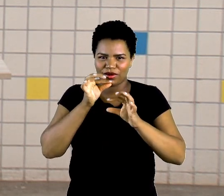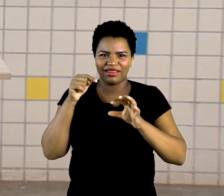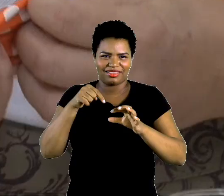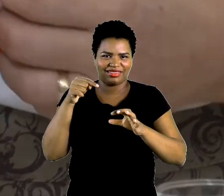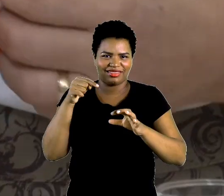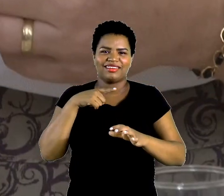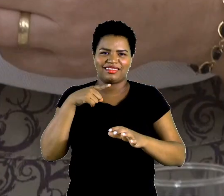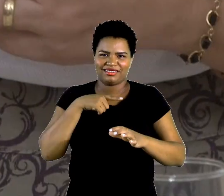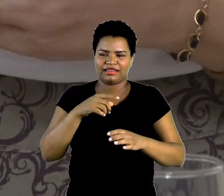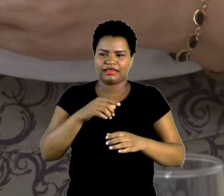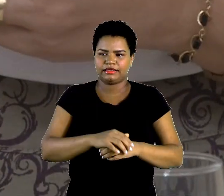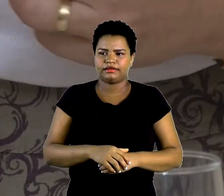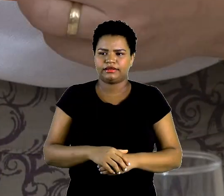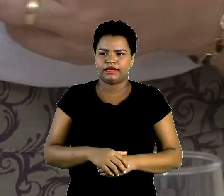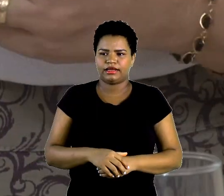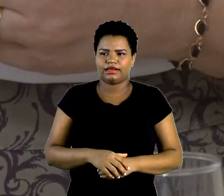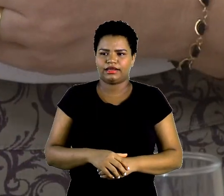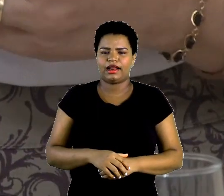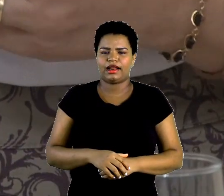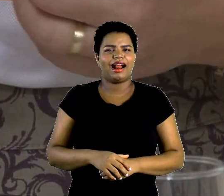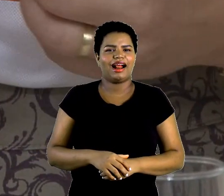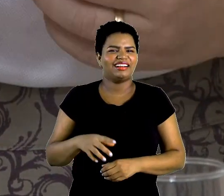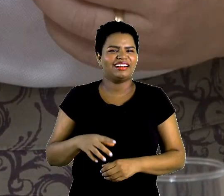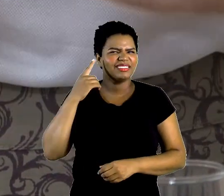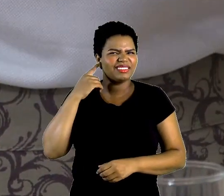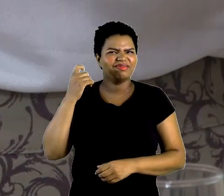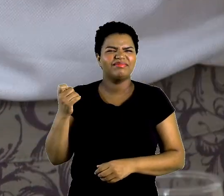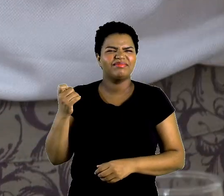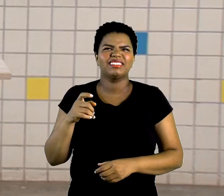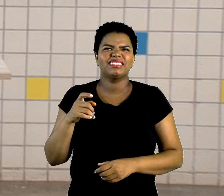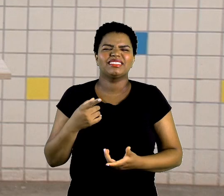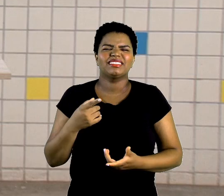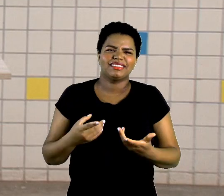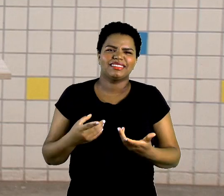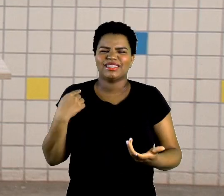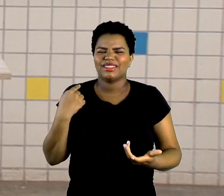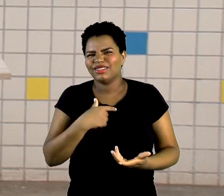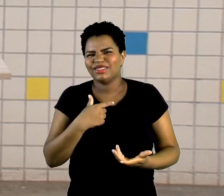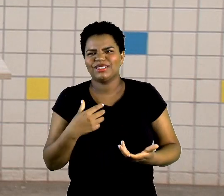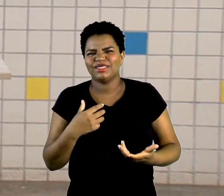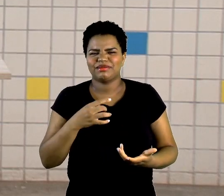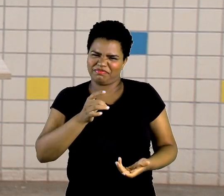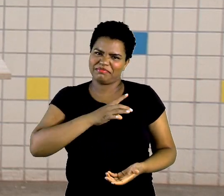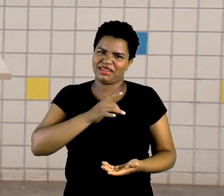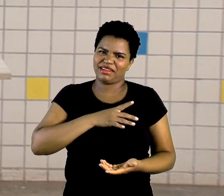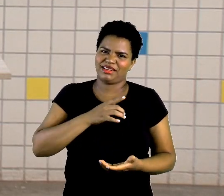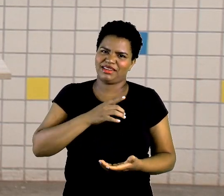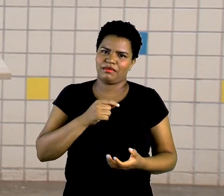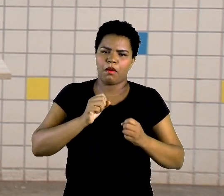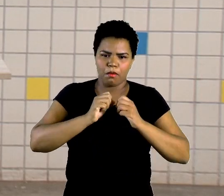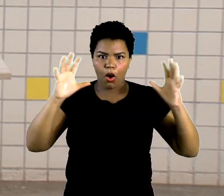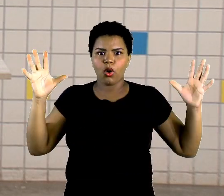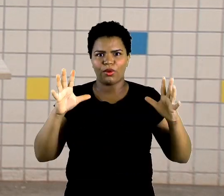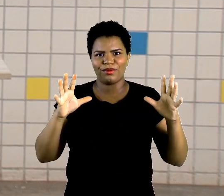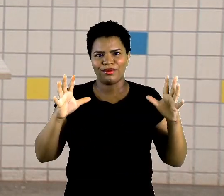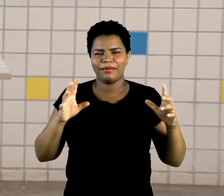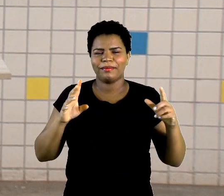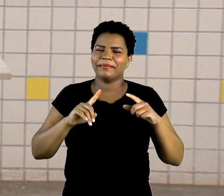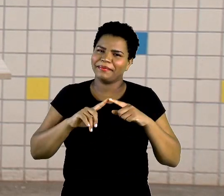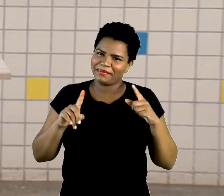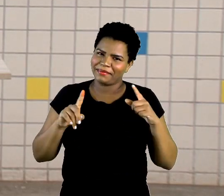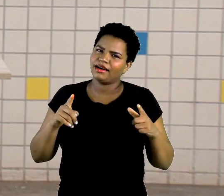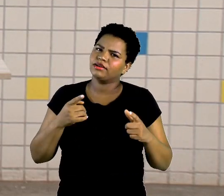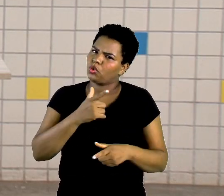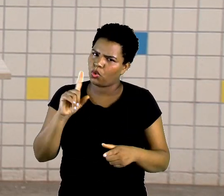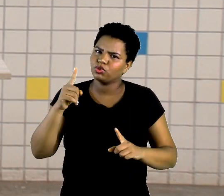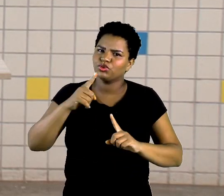que solta, que dá esse barulho, a gente fica até um pouco assim, né, com medo, porque dá o estouro. Mas tem também outro tipo